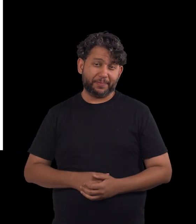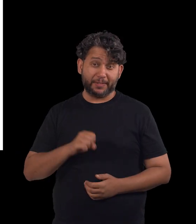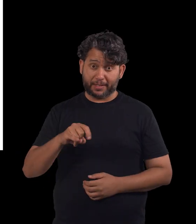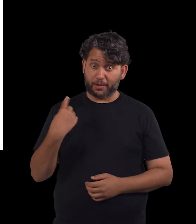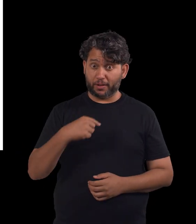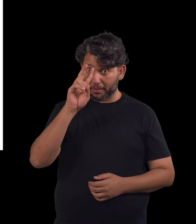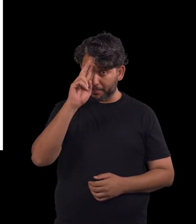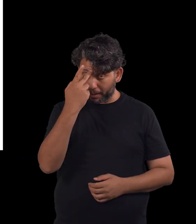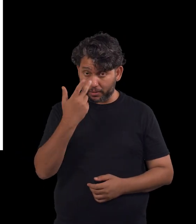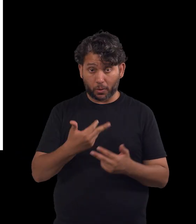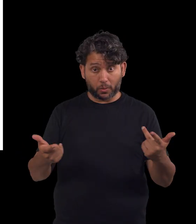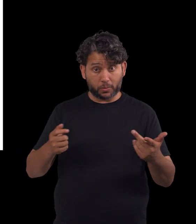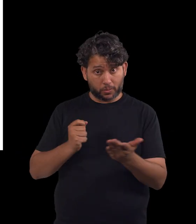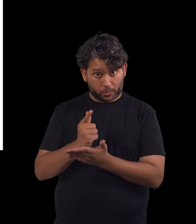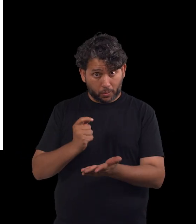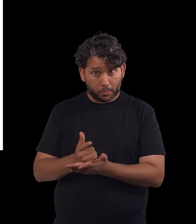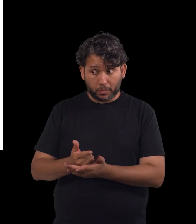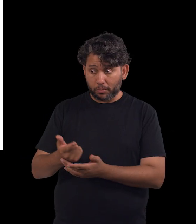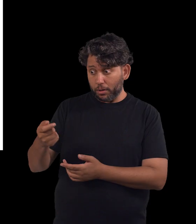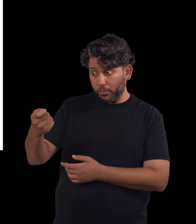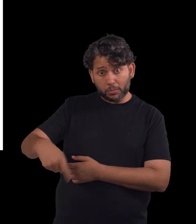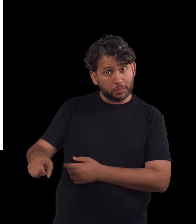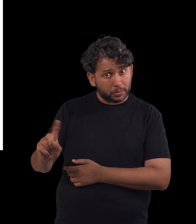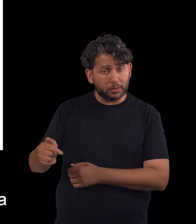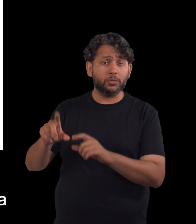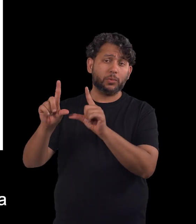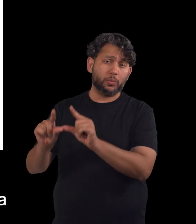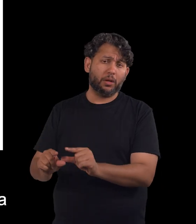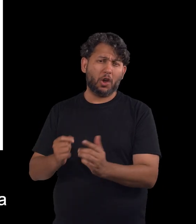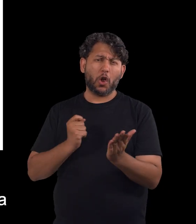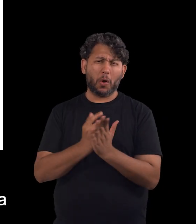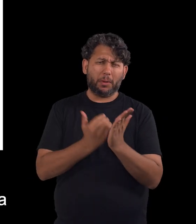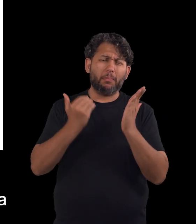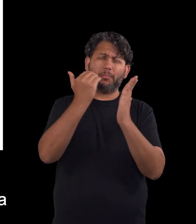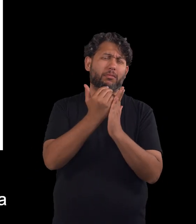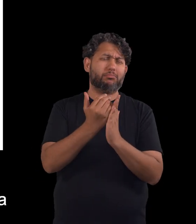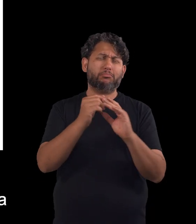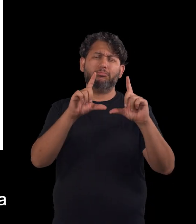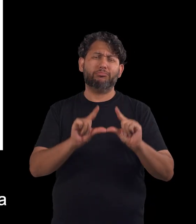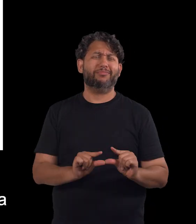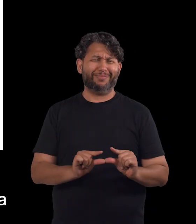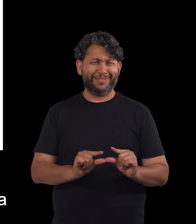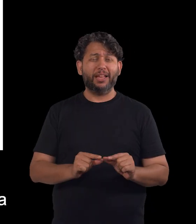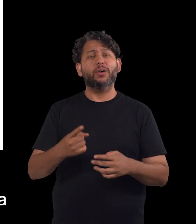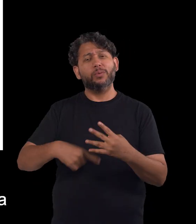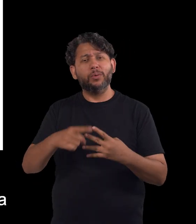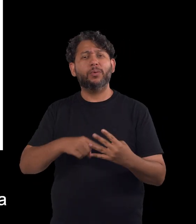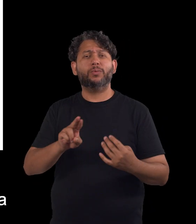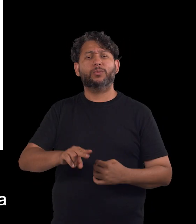Ao repensar o que compramos, recusar o que é desnecessário, reduzir excessos, reutilizar e